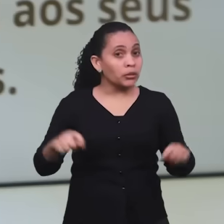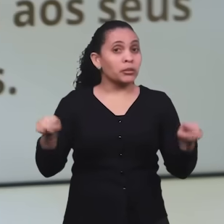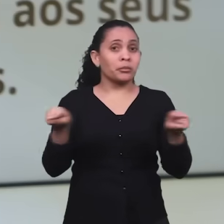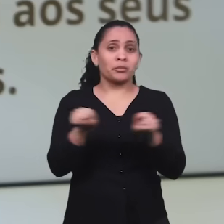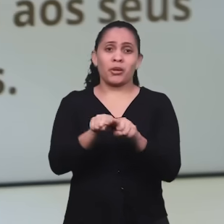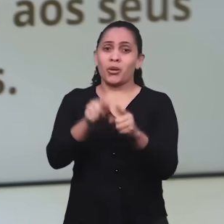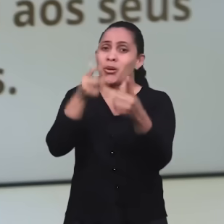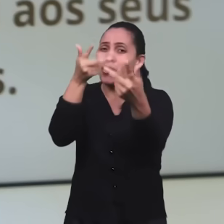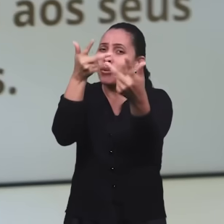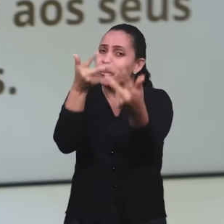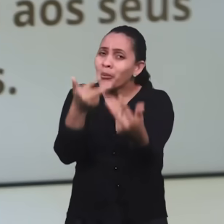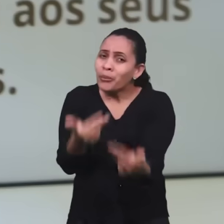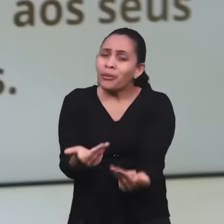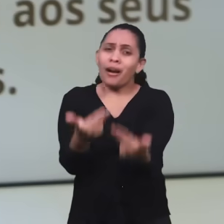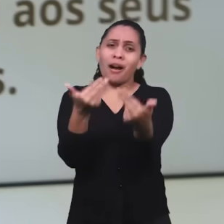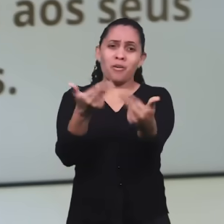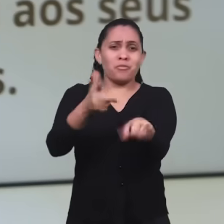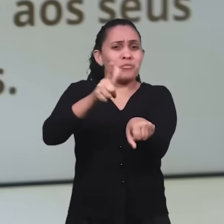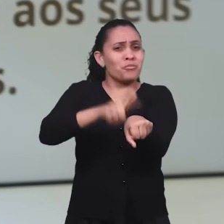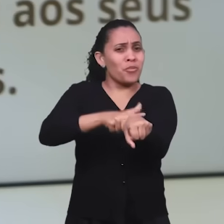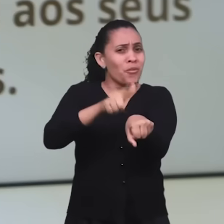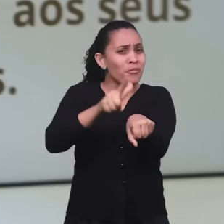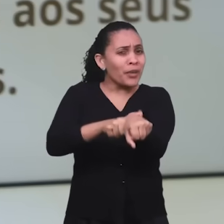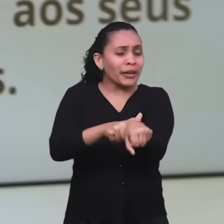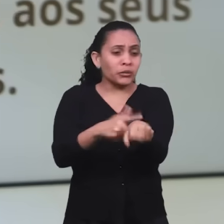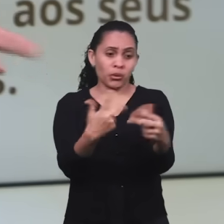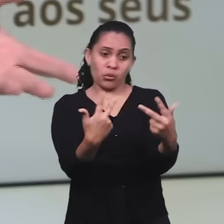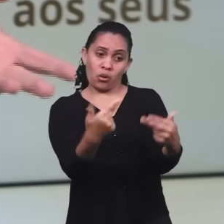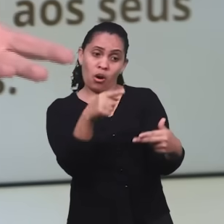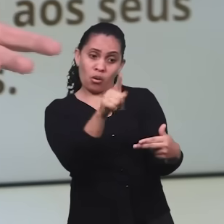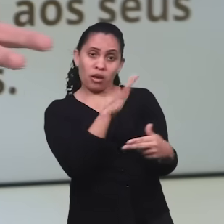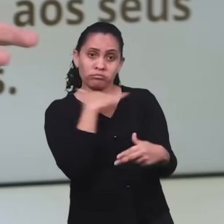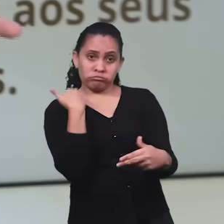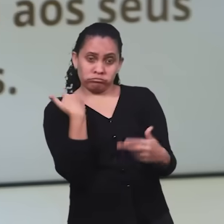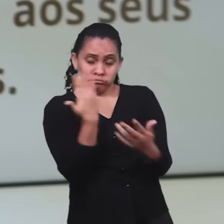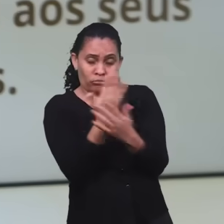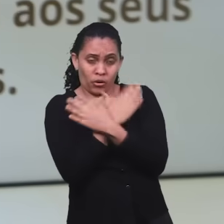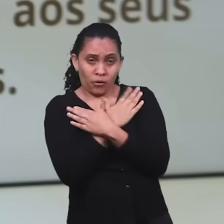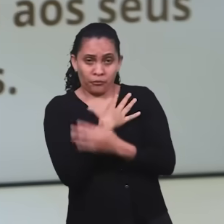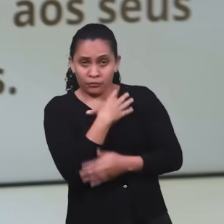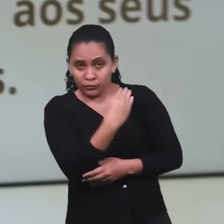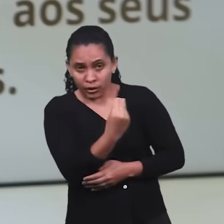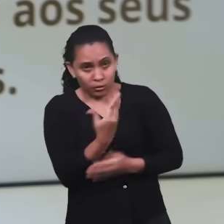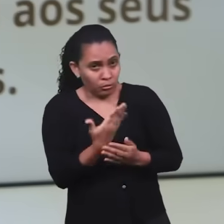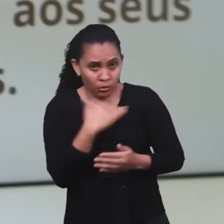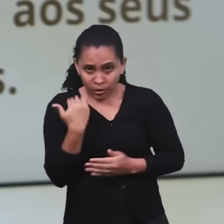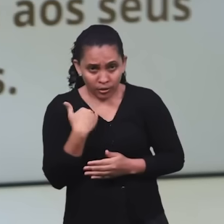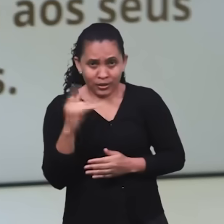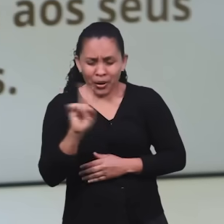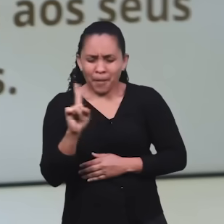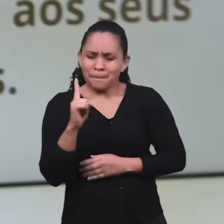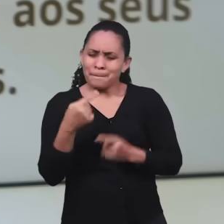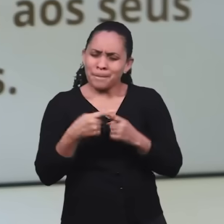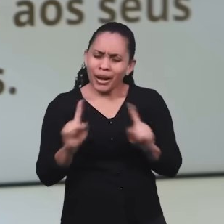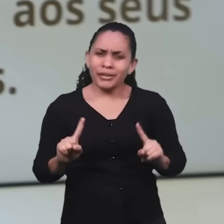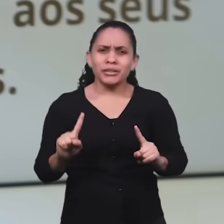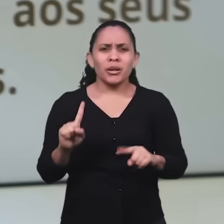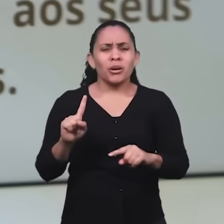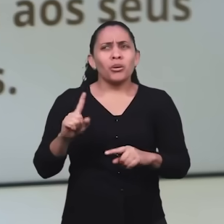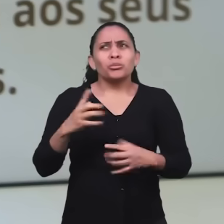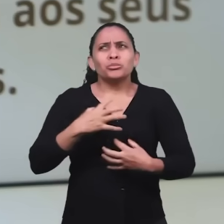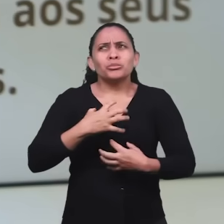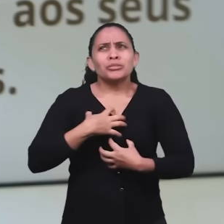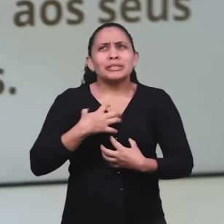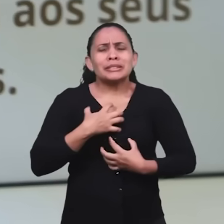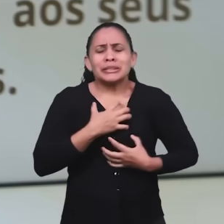você esteja passando uma situação, não exatamente igual, mas uma situação que te